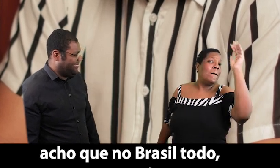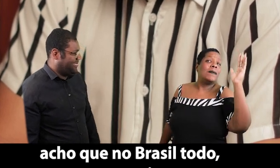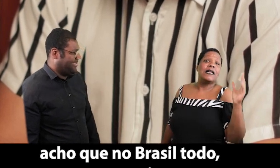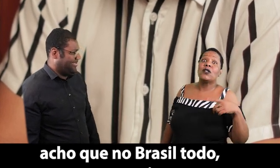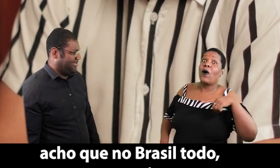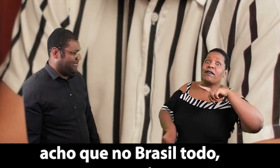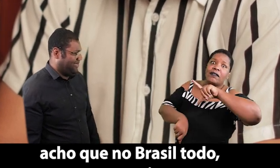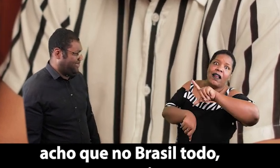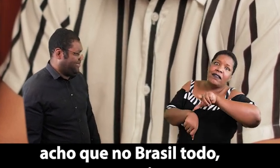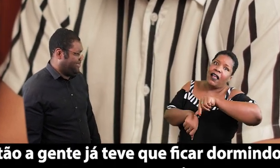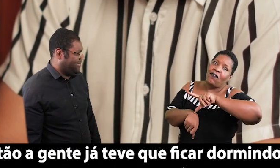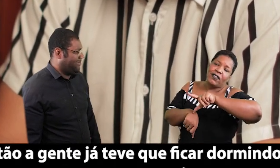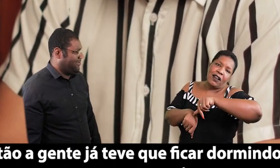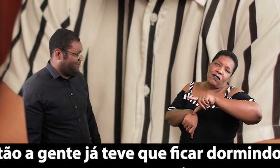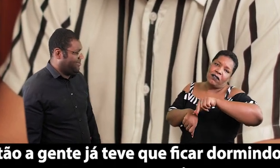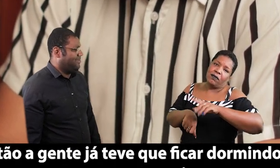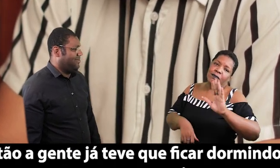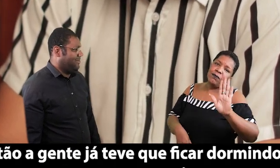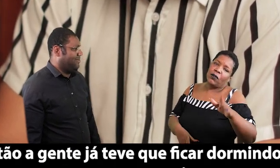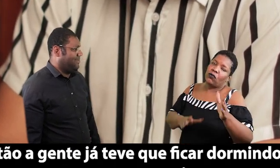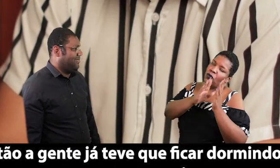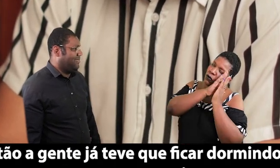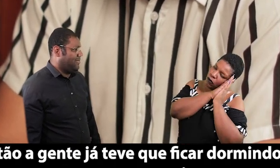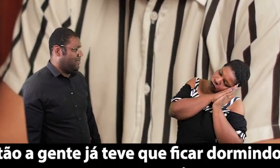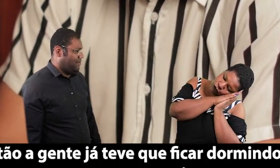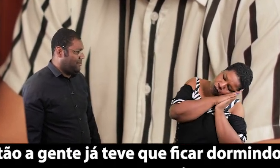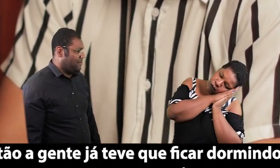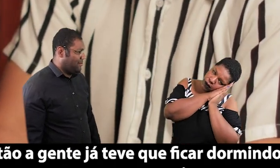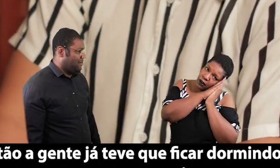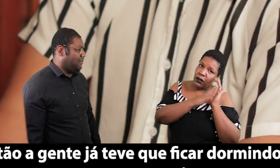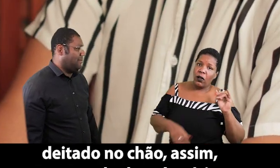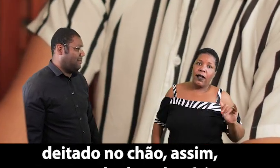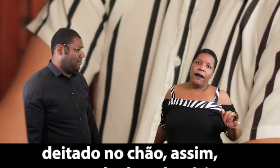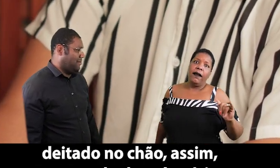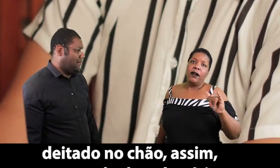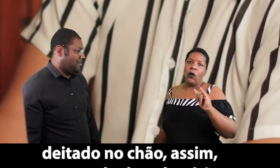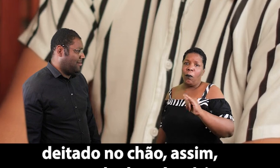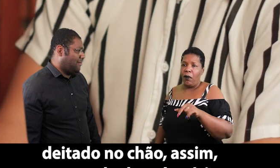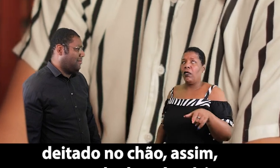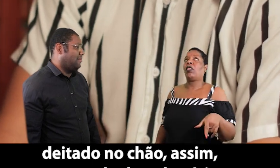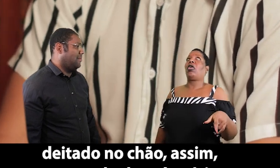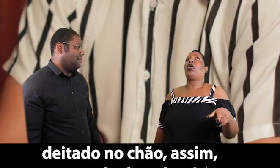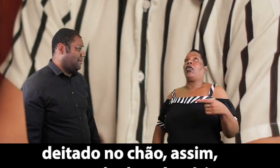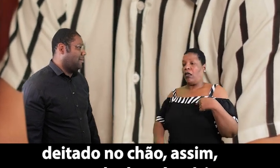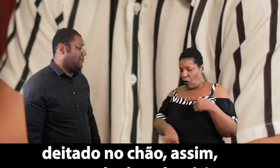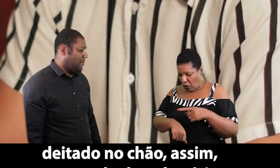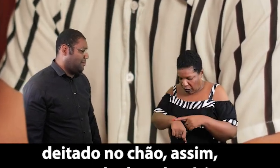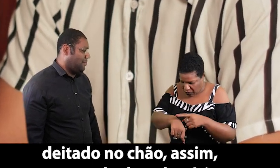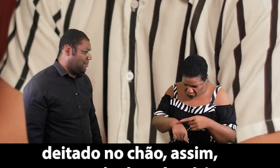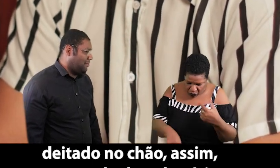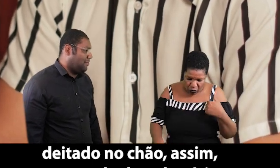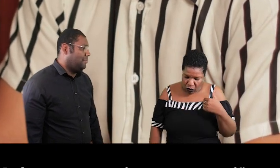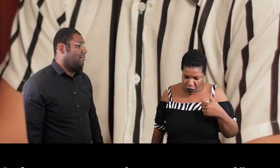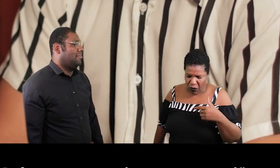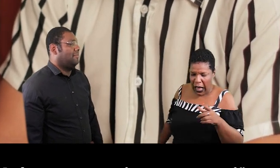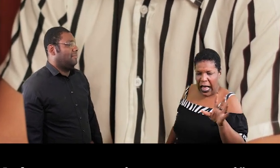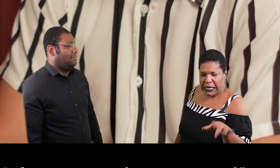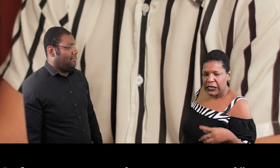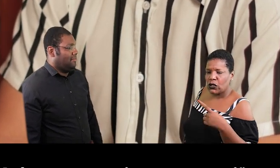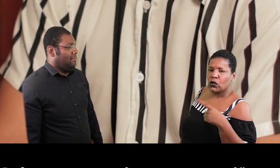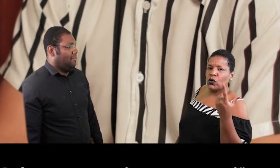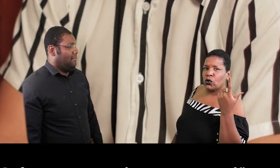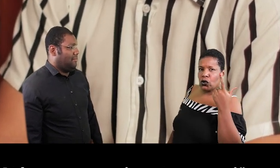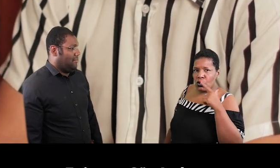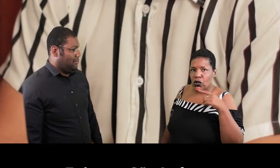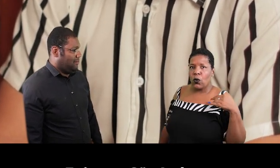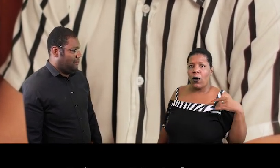atrasava muitos os voos. Então a gente já teve que ficar dormindo no aeroporto, assim, deitado no chão, assim, esperando dar horário. Aí até que conseguiu entrar